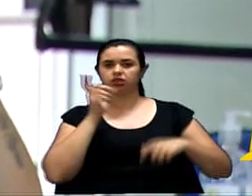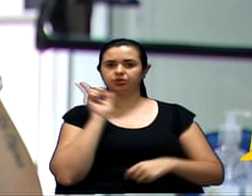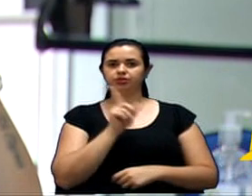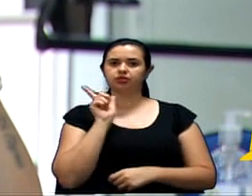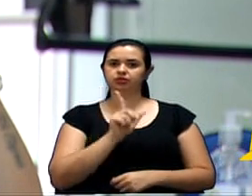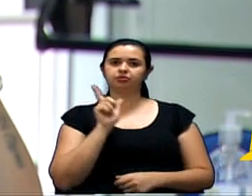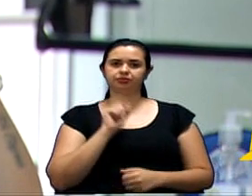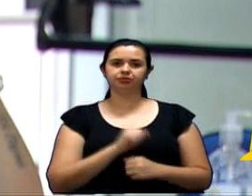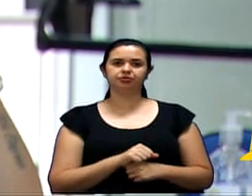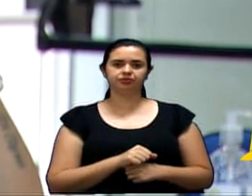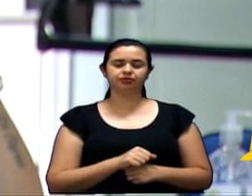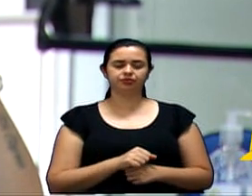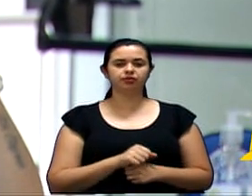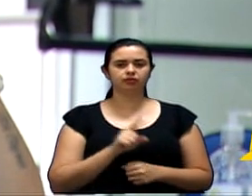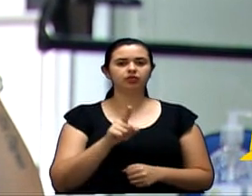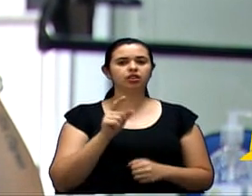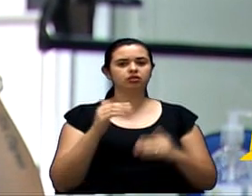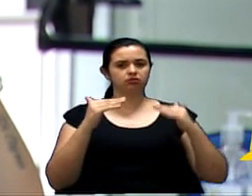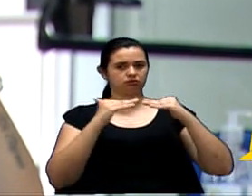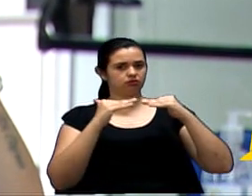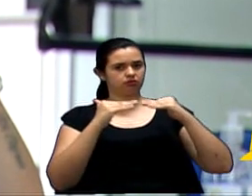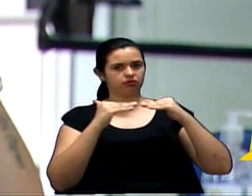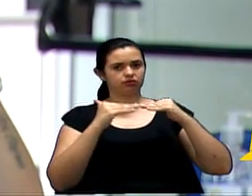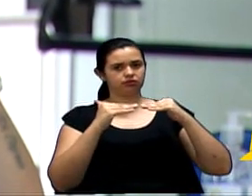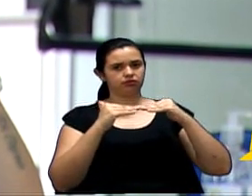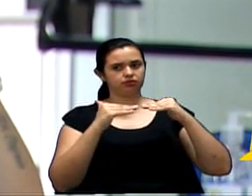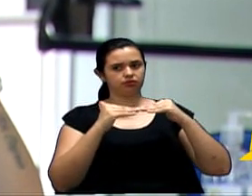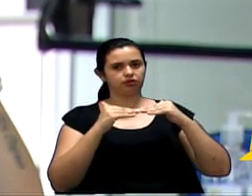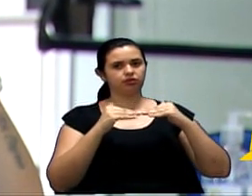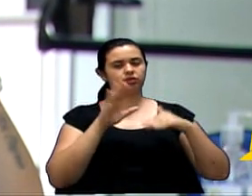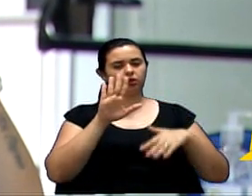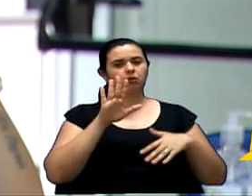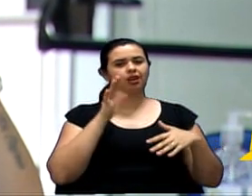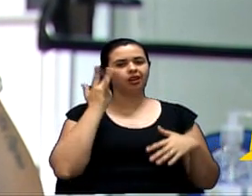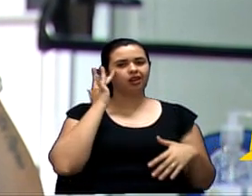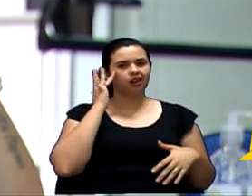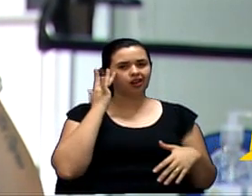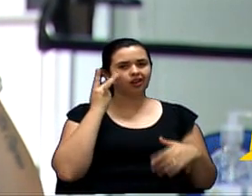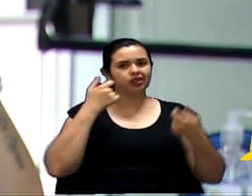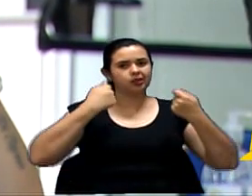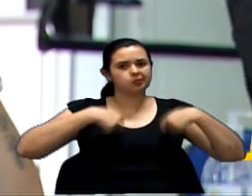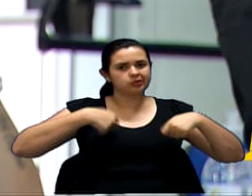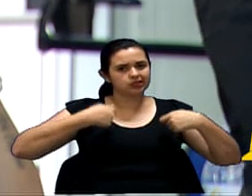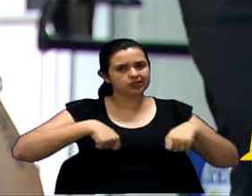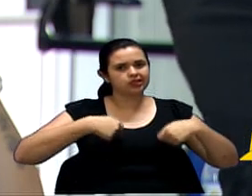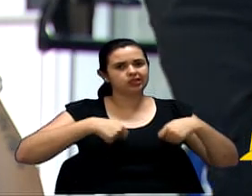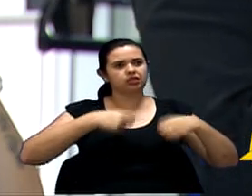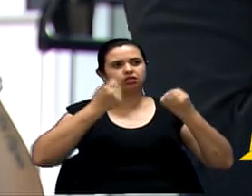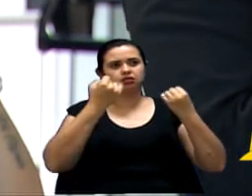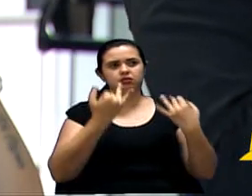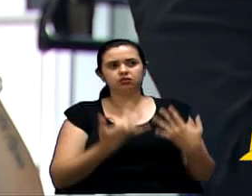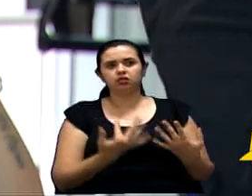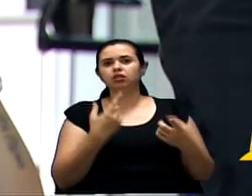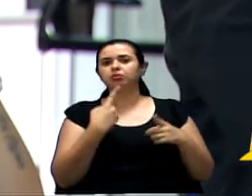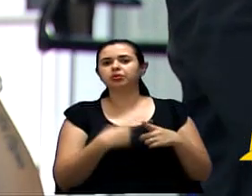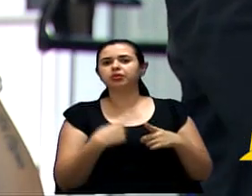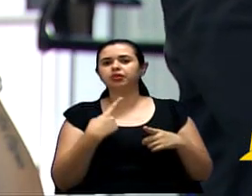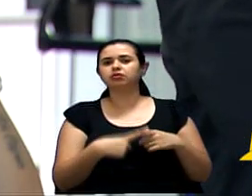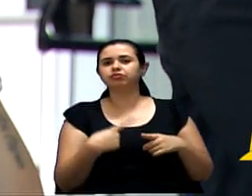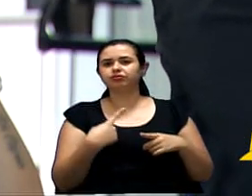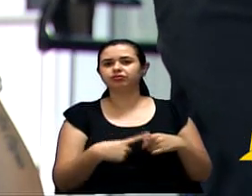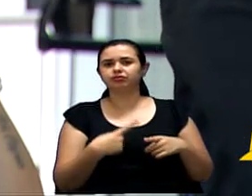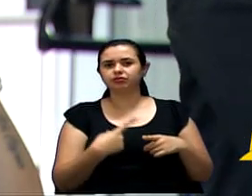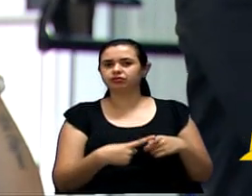eu concordo com o Dylan, sou a favor, mas eu acho que precisa ter a justificativa para inibir aquilo que o Vitão falou,